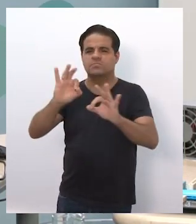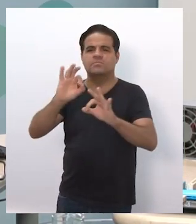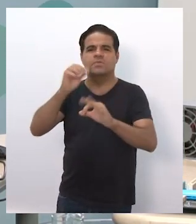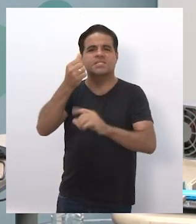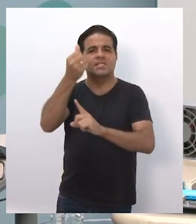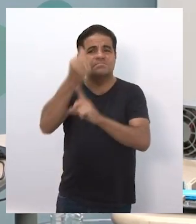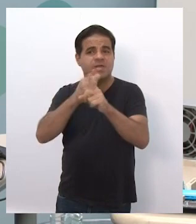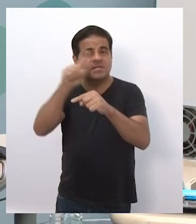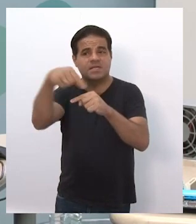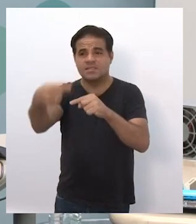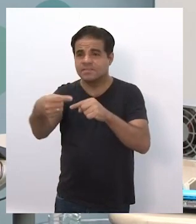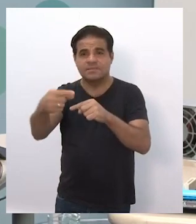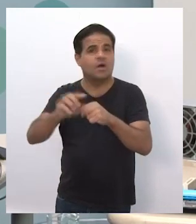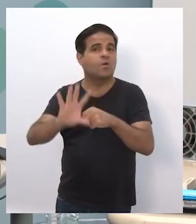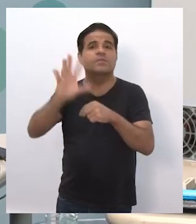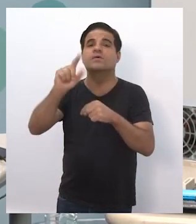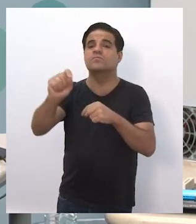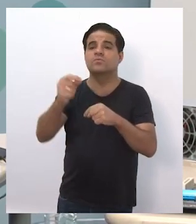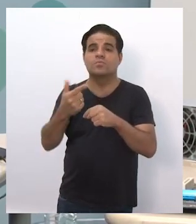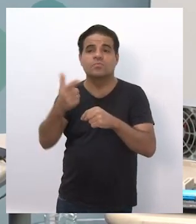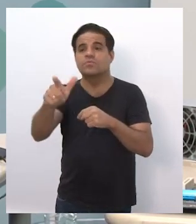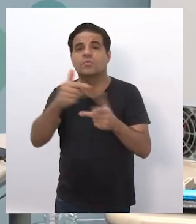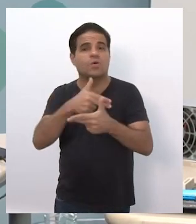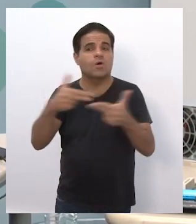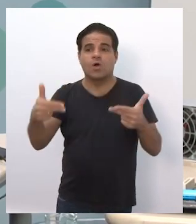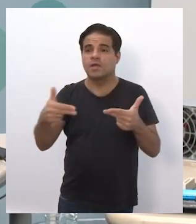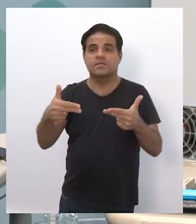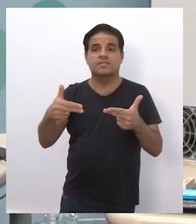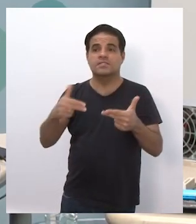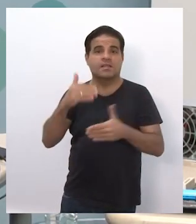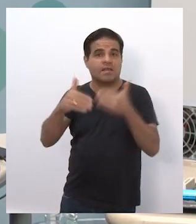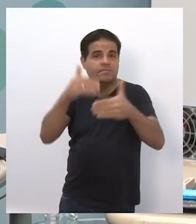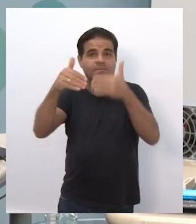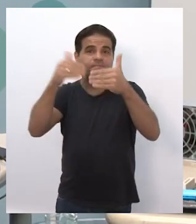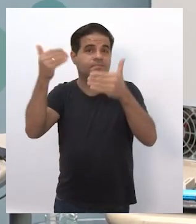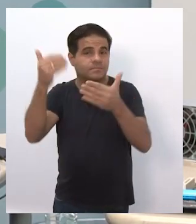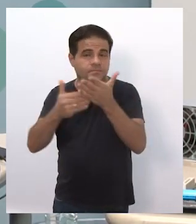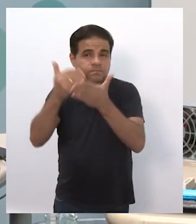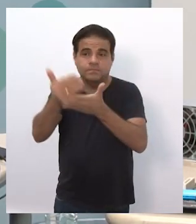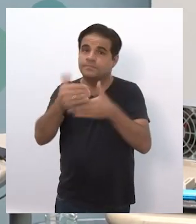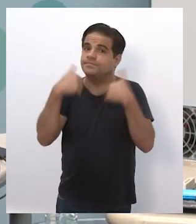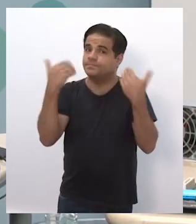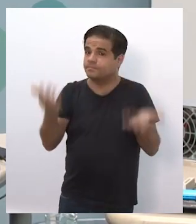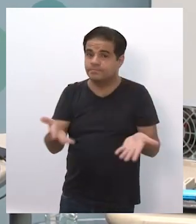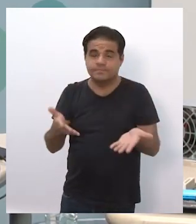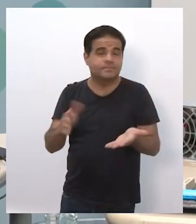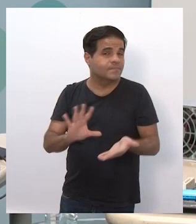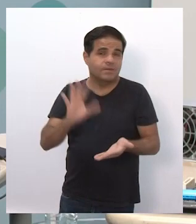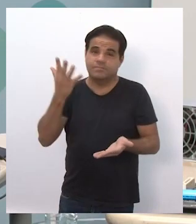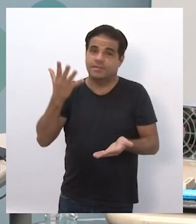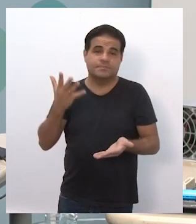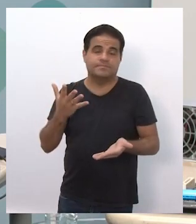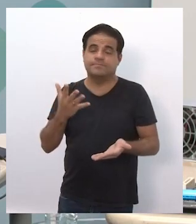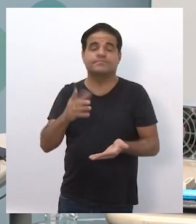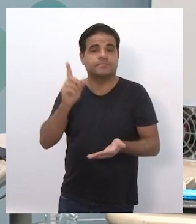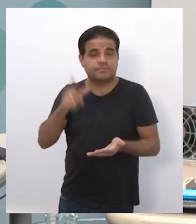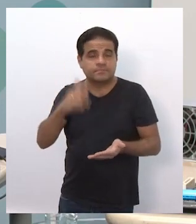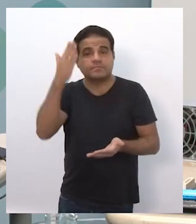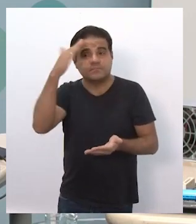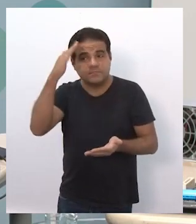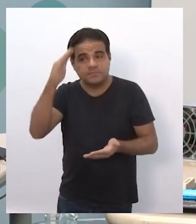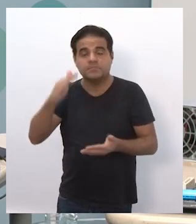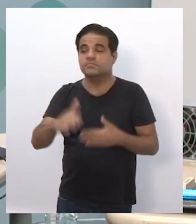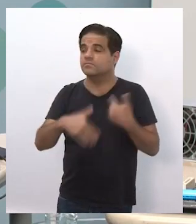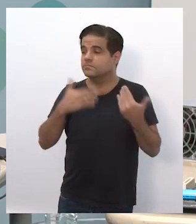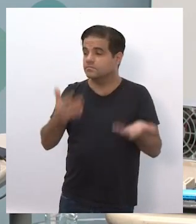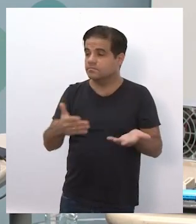6 meses já tem coisa aí que já está mais avançada. Então, gente, é isso. Então, é entender qual